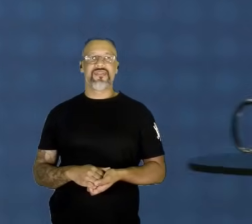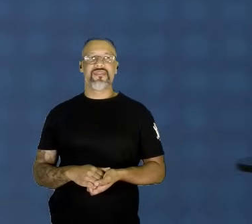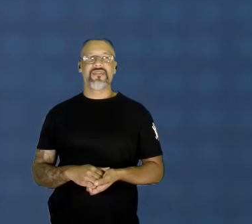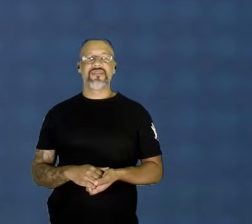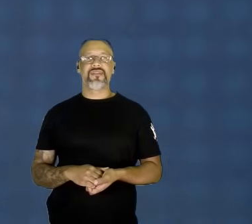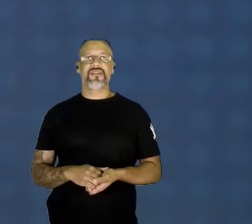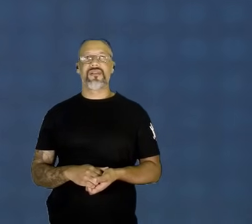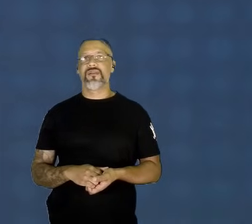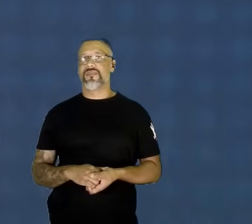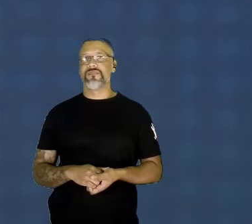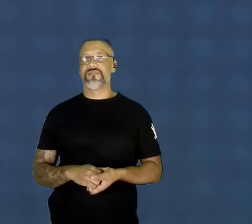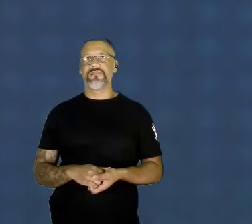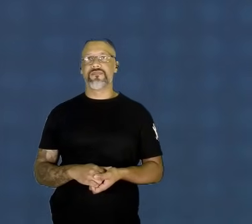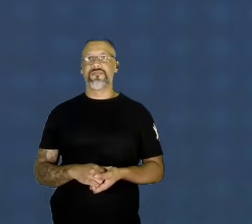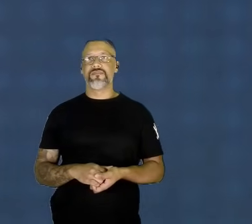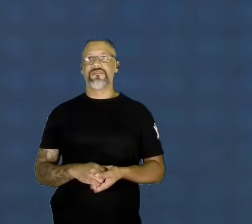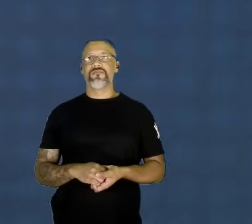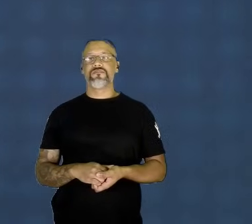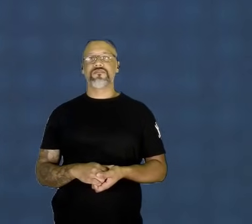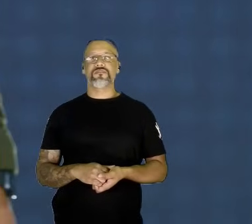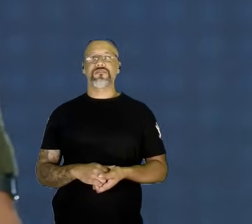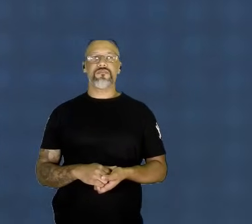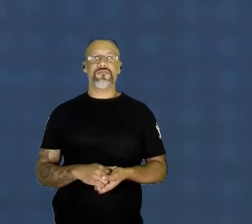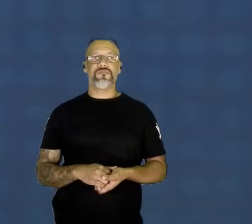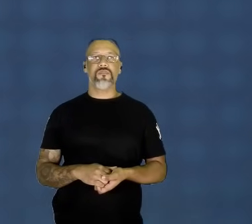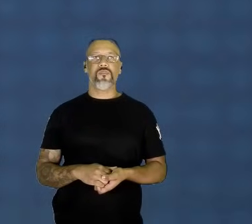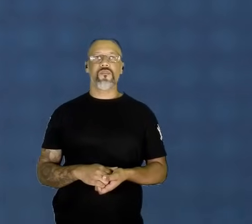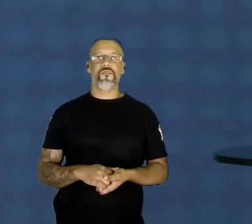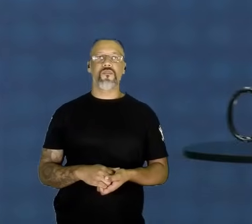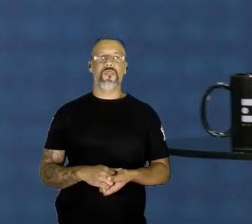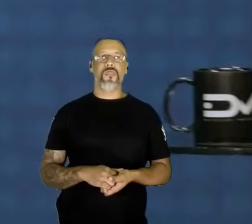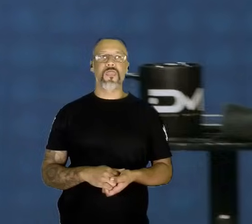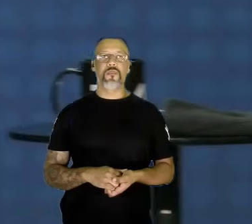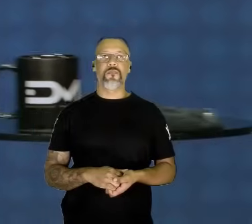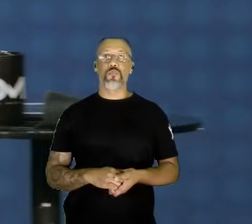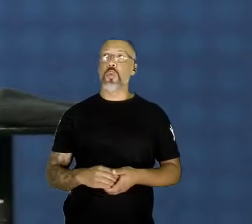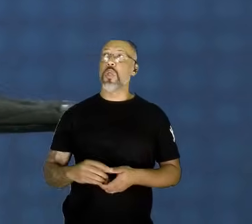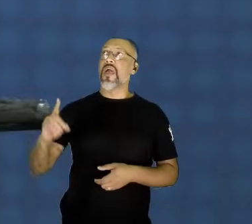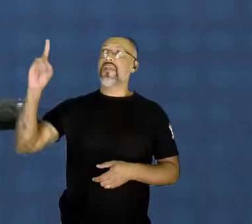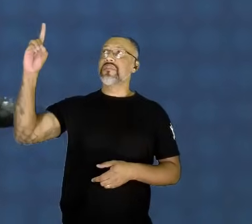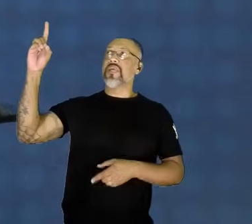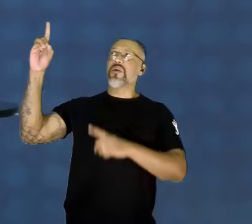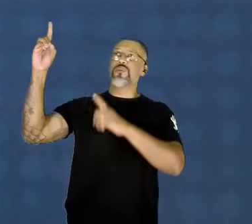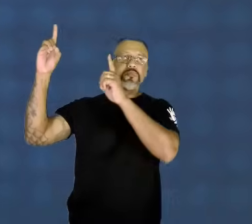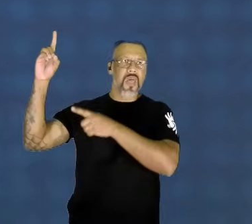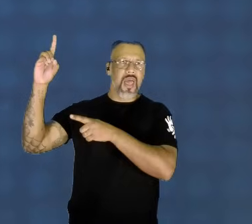vamos ler juntos no 3? 1, 2, 3.